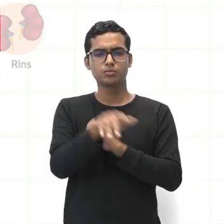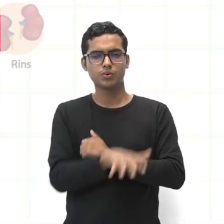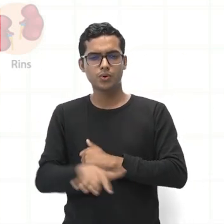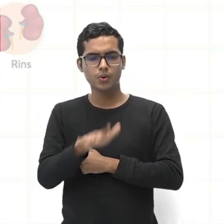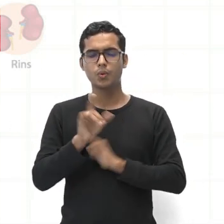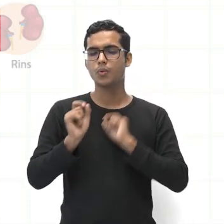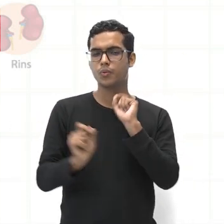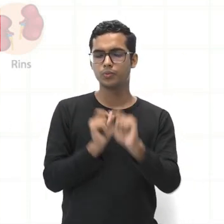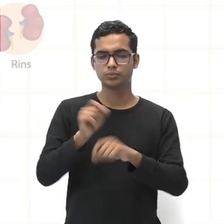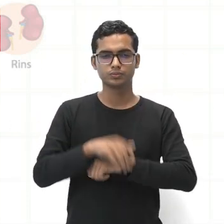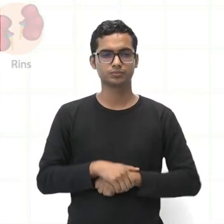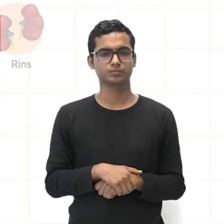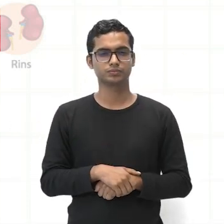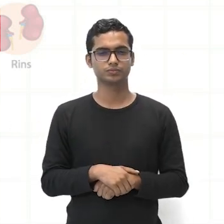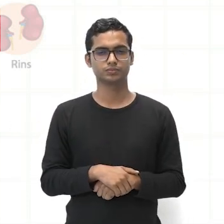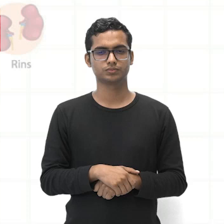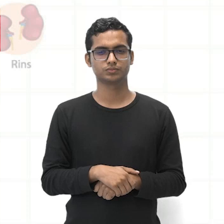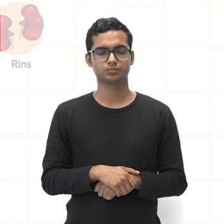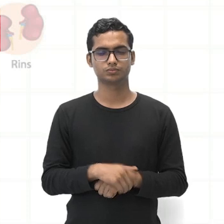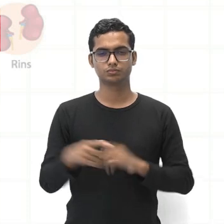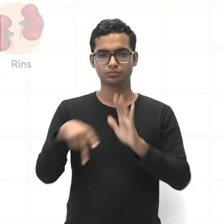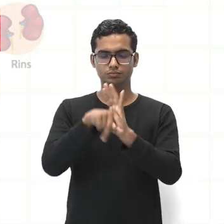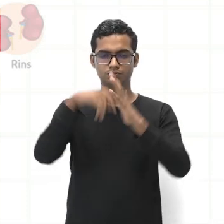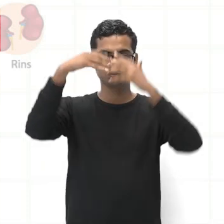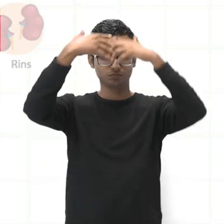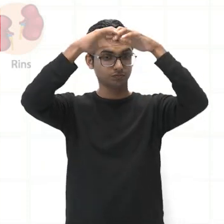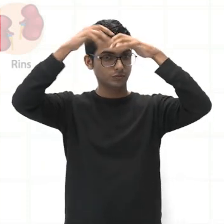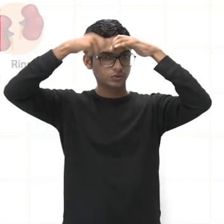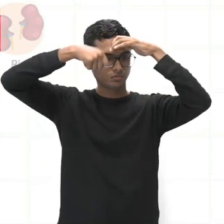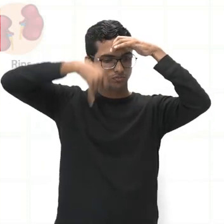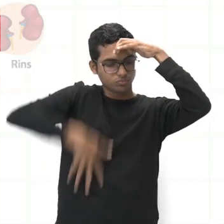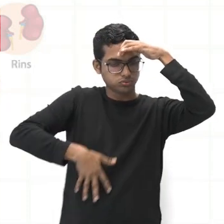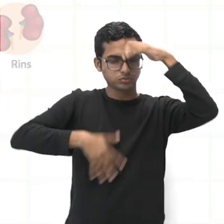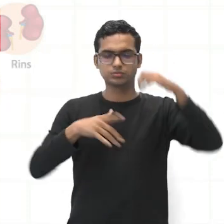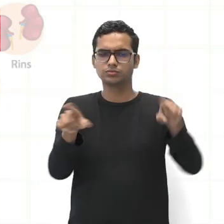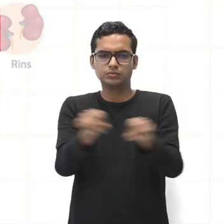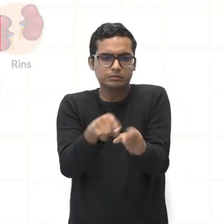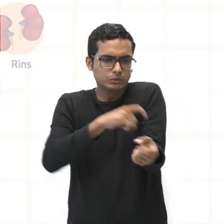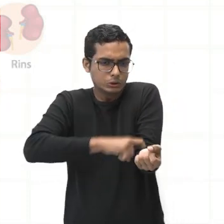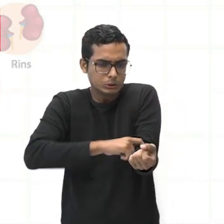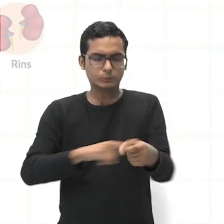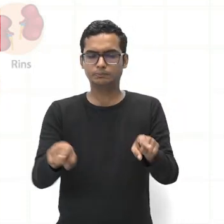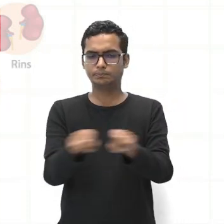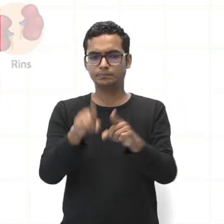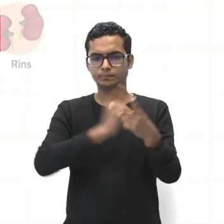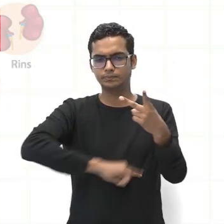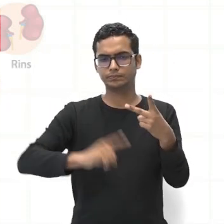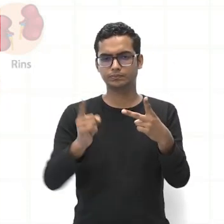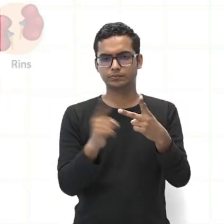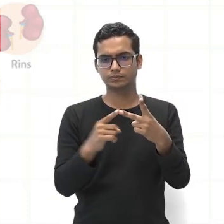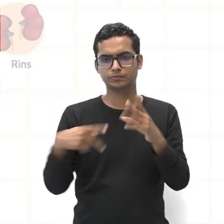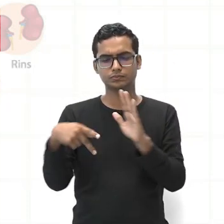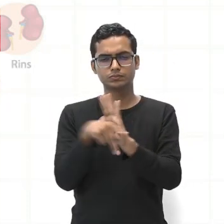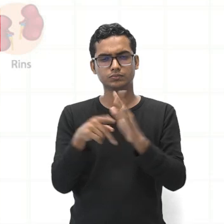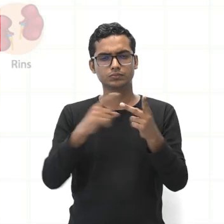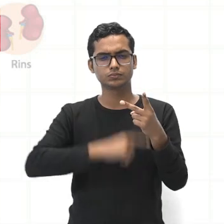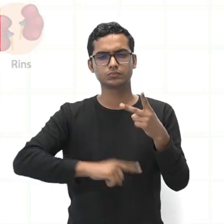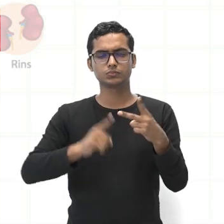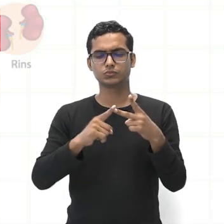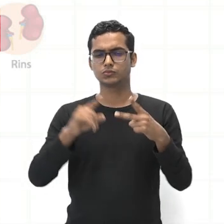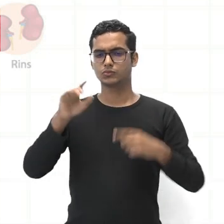homeostase, é o nosso sistema nervoso e o nosso sistema